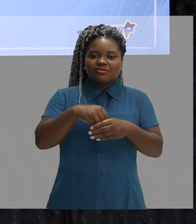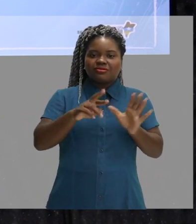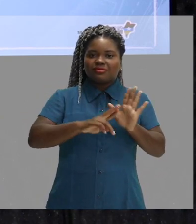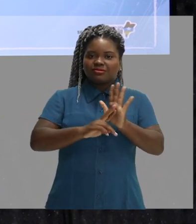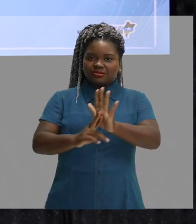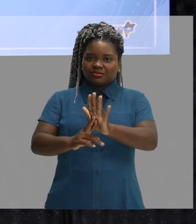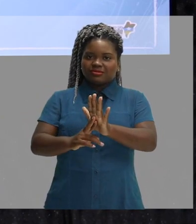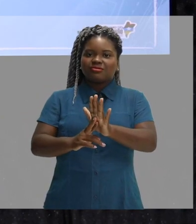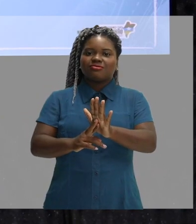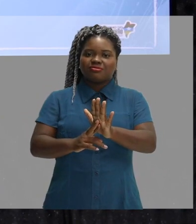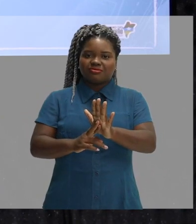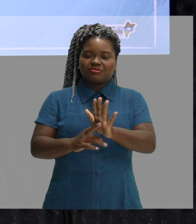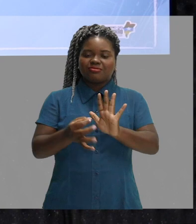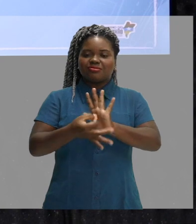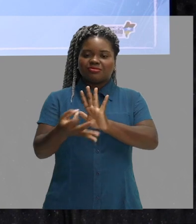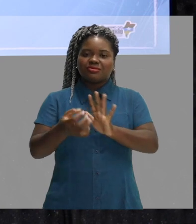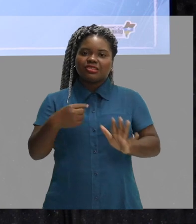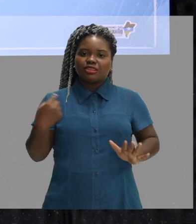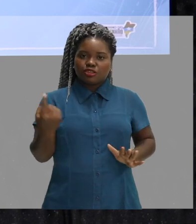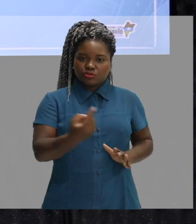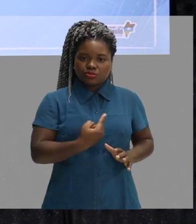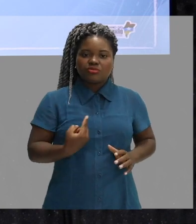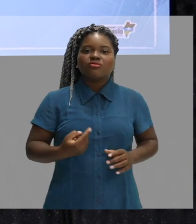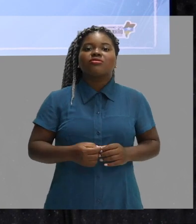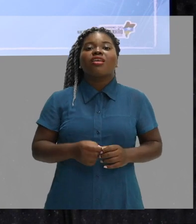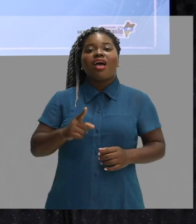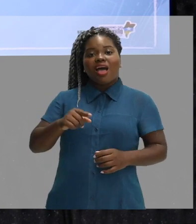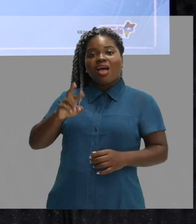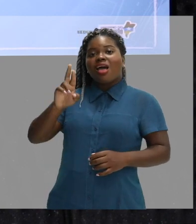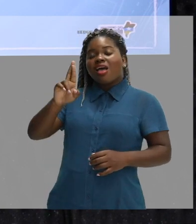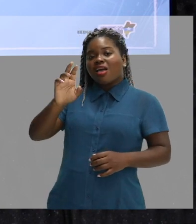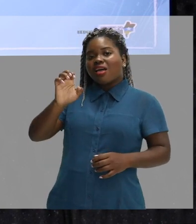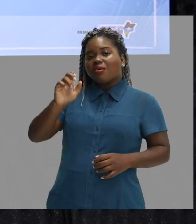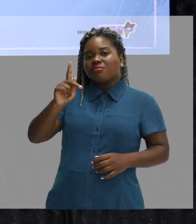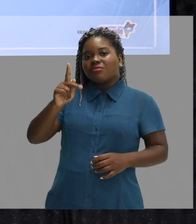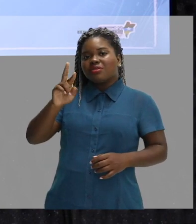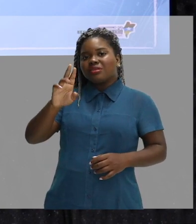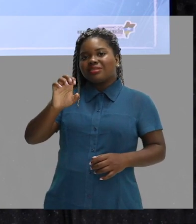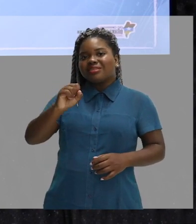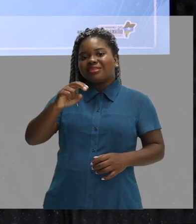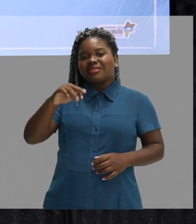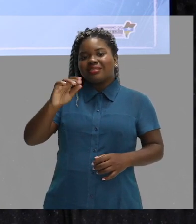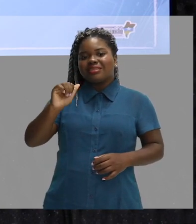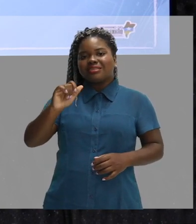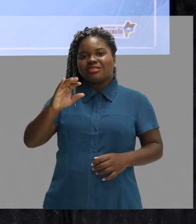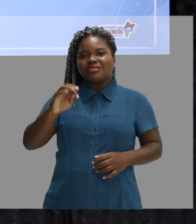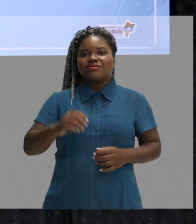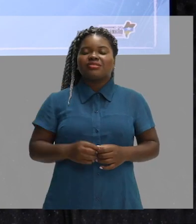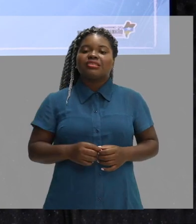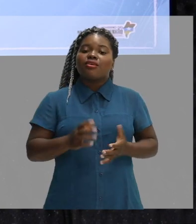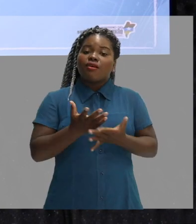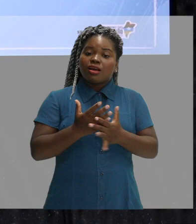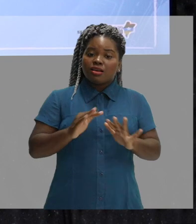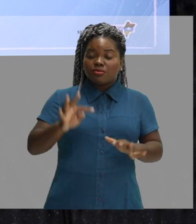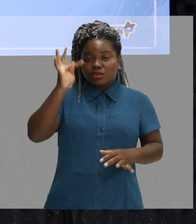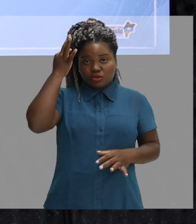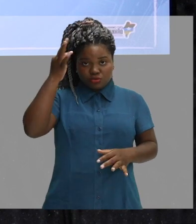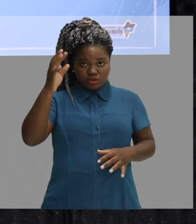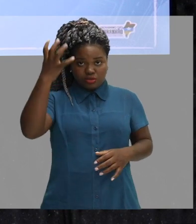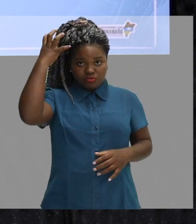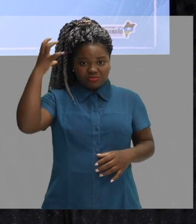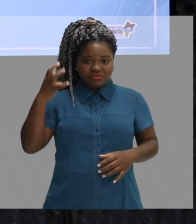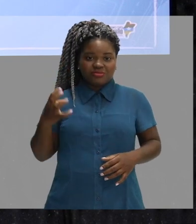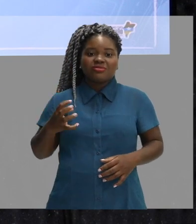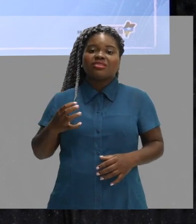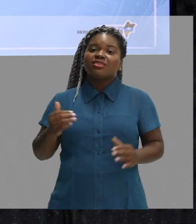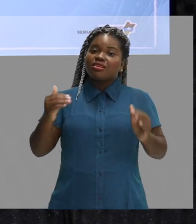a democracia representativa. Beleza? Vamos lá, então. Aqui a gente encerra a teoria do Rousseau e